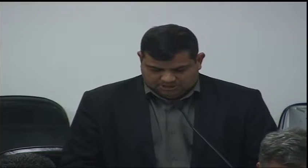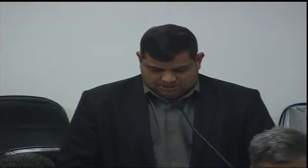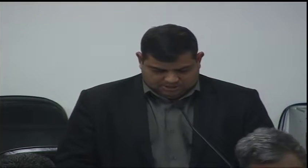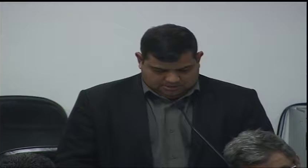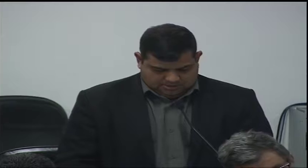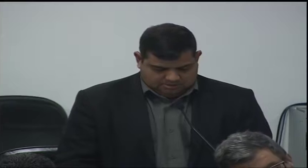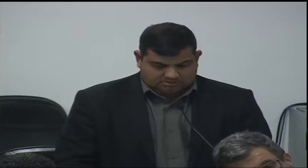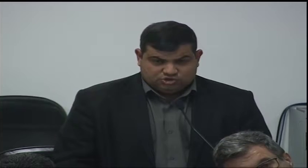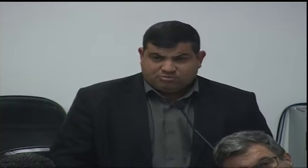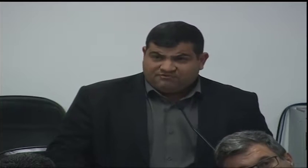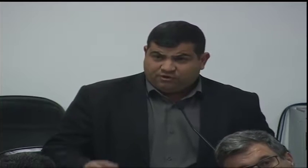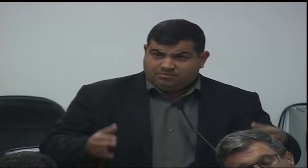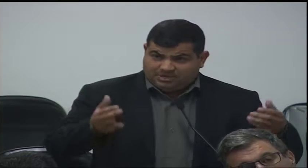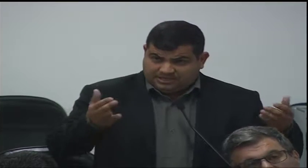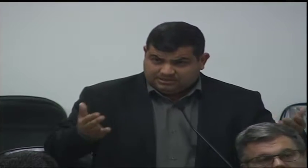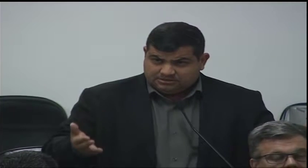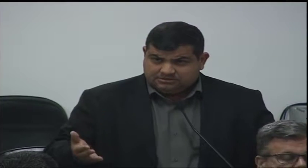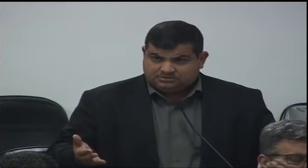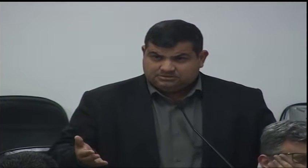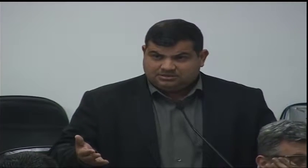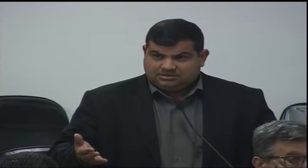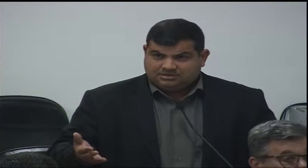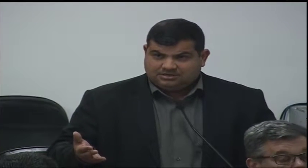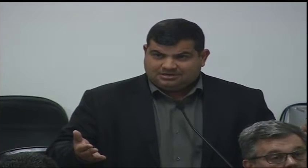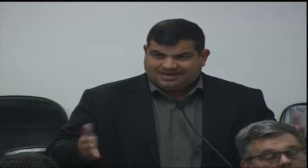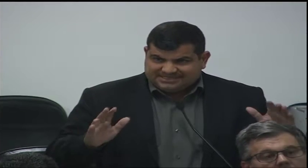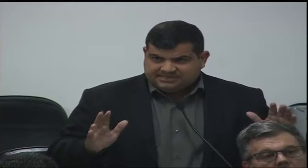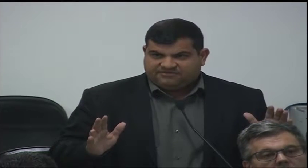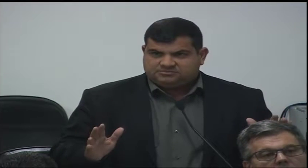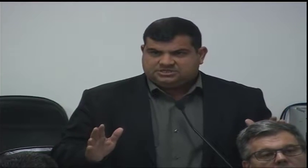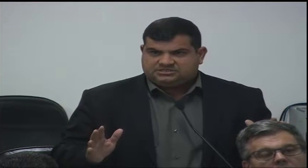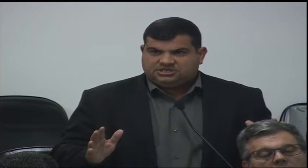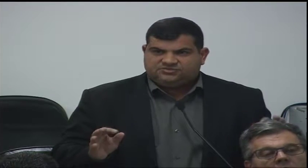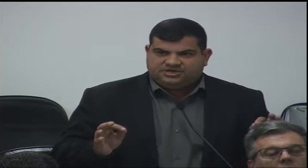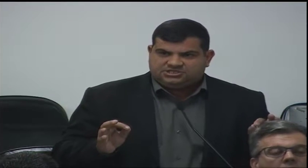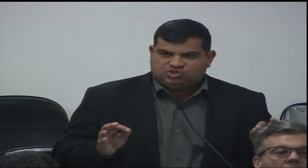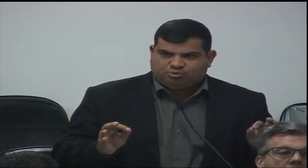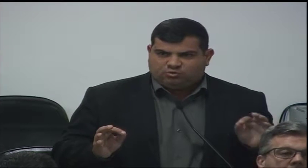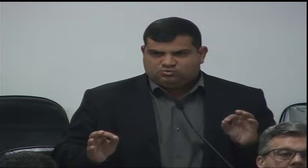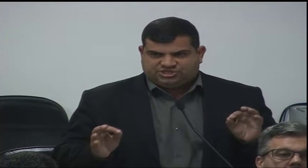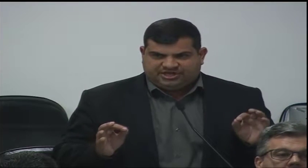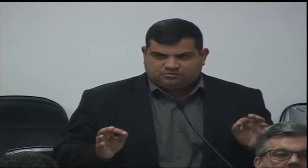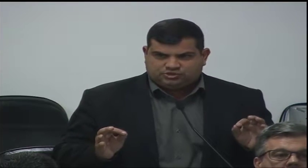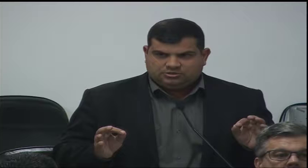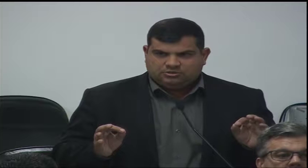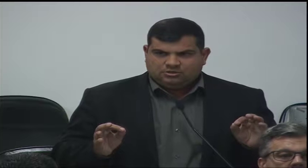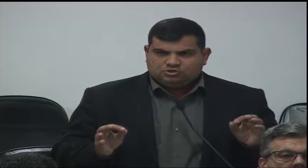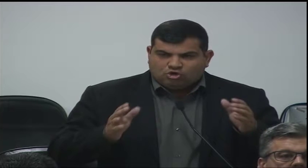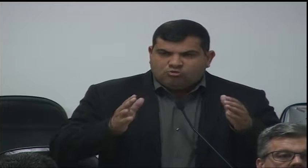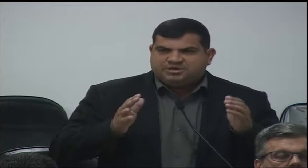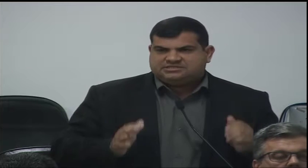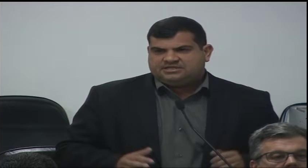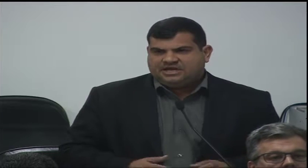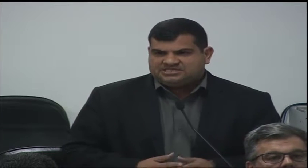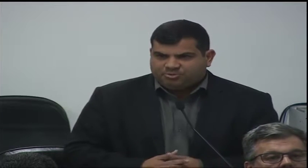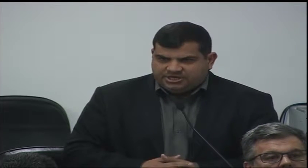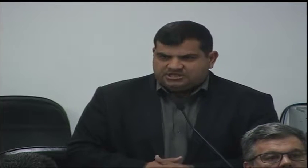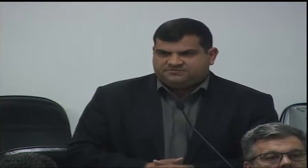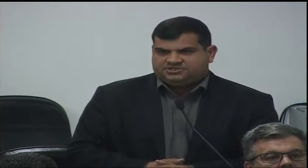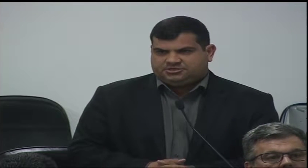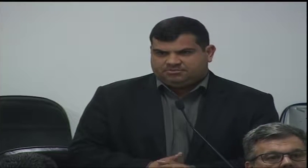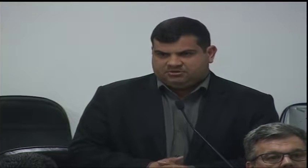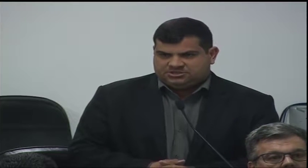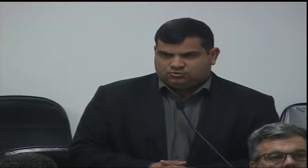hoje, de uma forma clássica, vamos dizer assim, advertidos por alguns erros. O senhor, como presidente da casa,